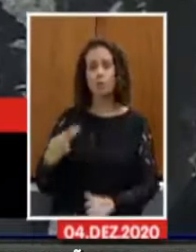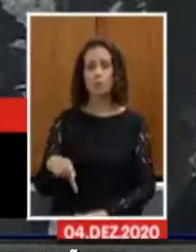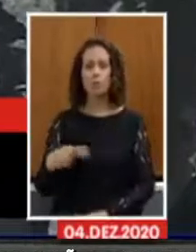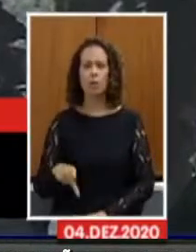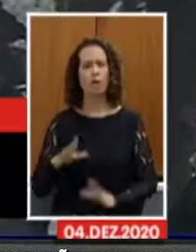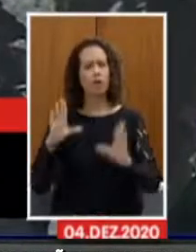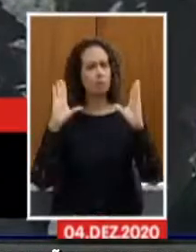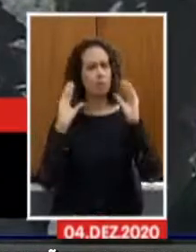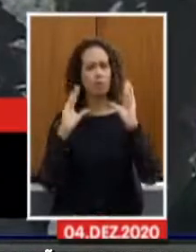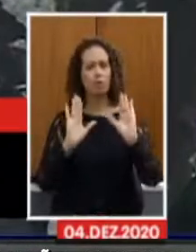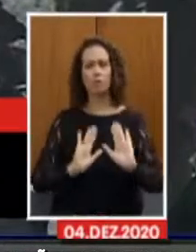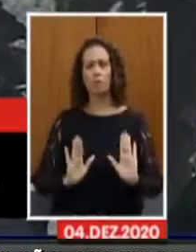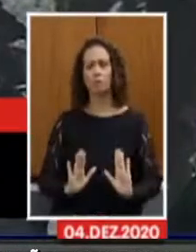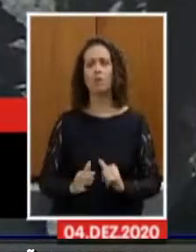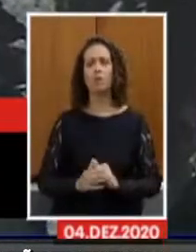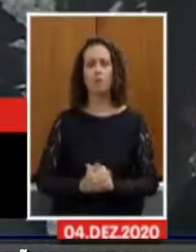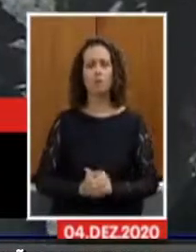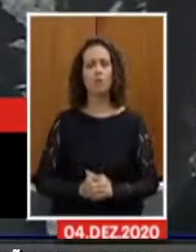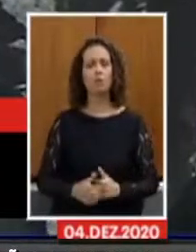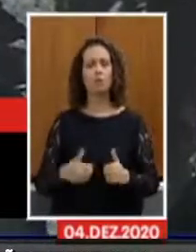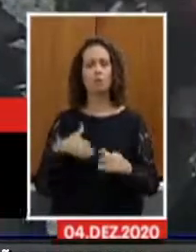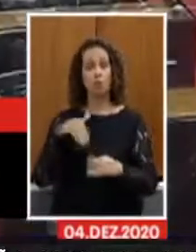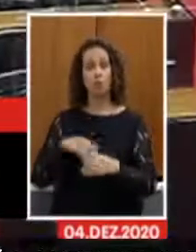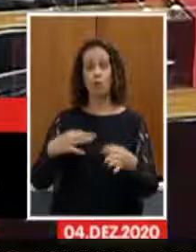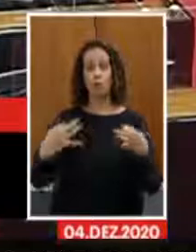tranquilos quanto à retificação dos seus votos.